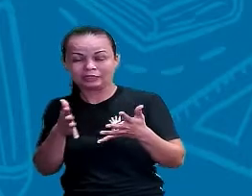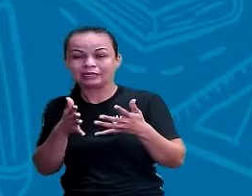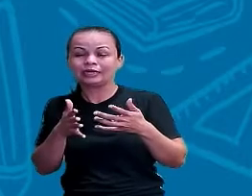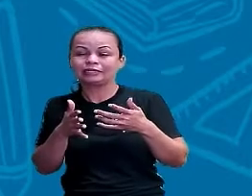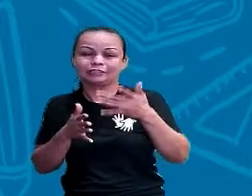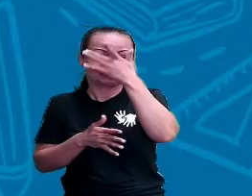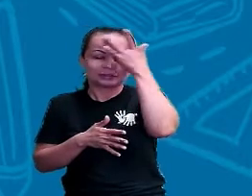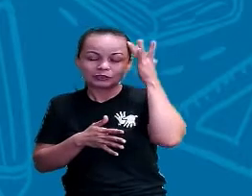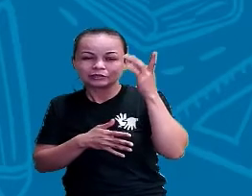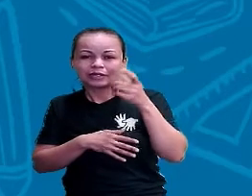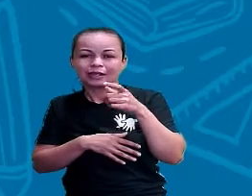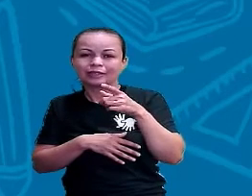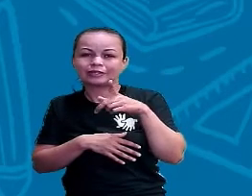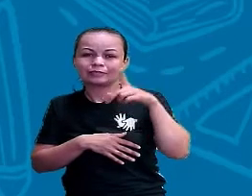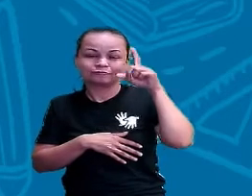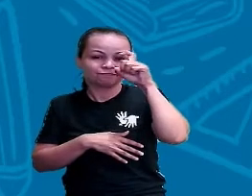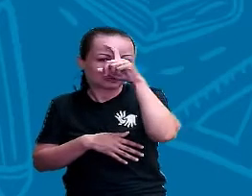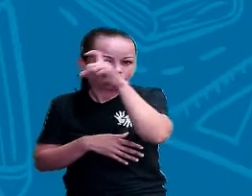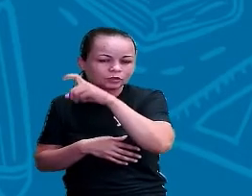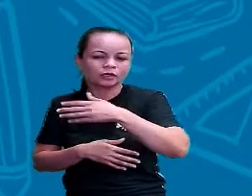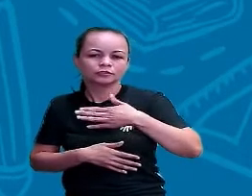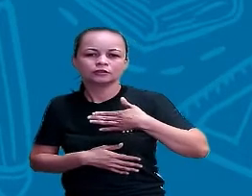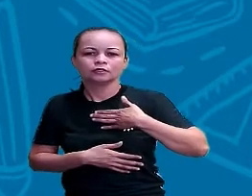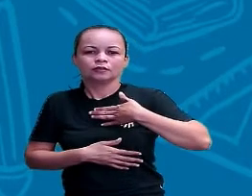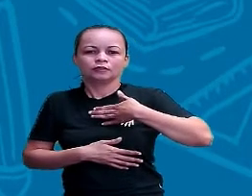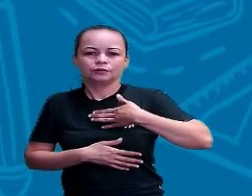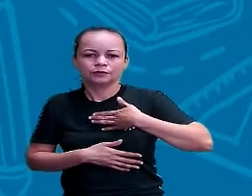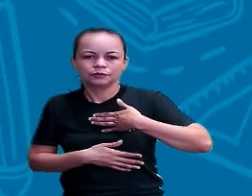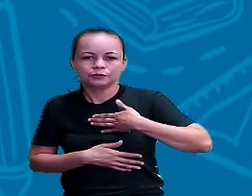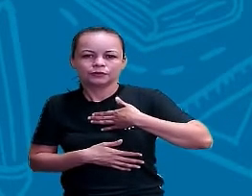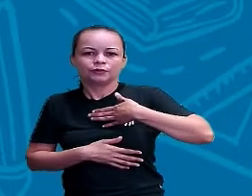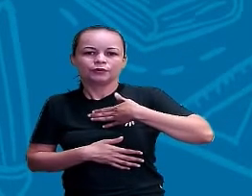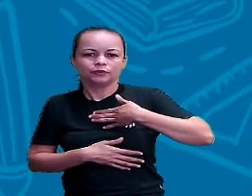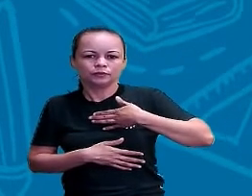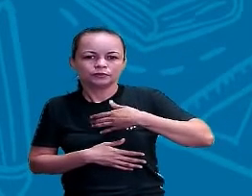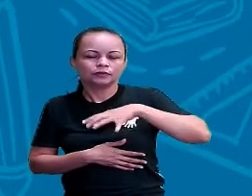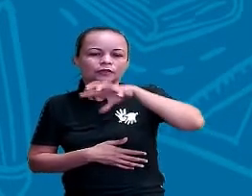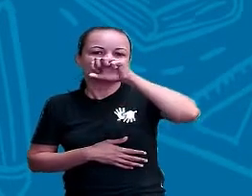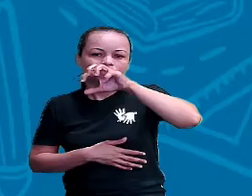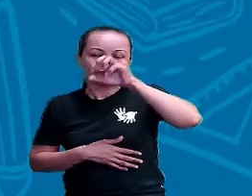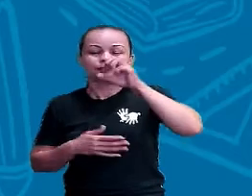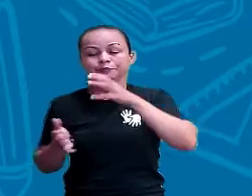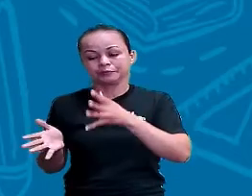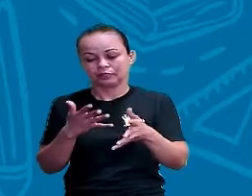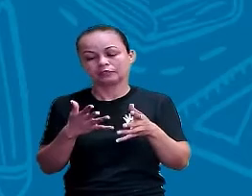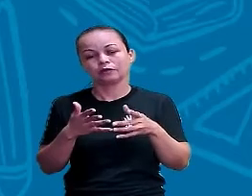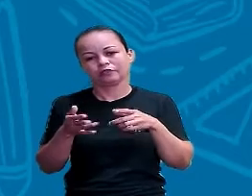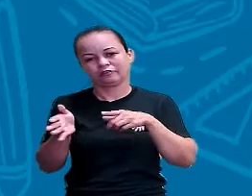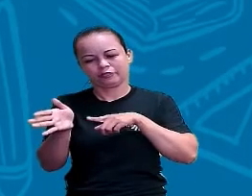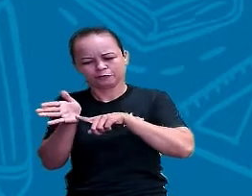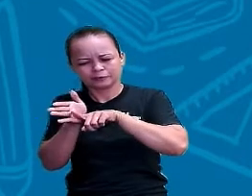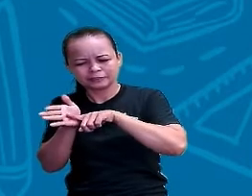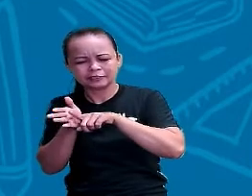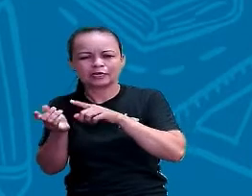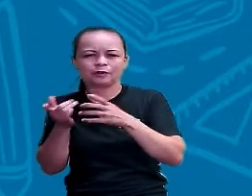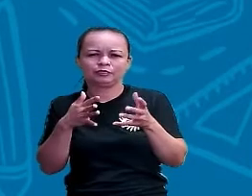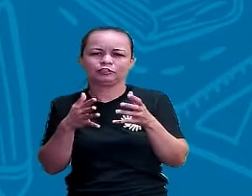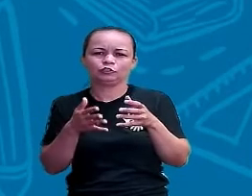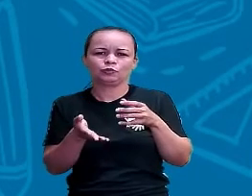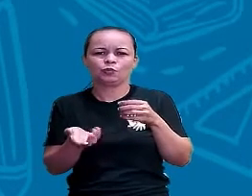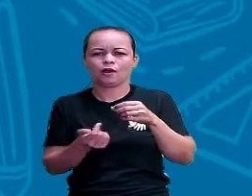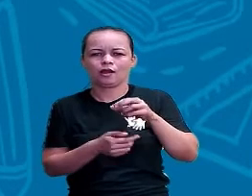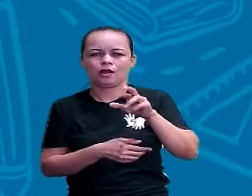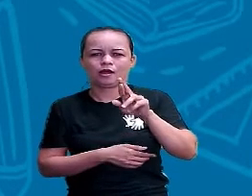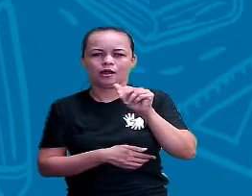tendo dificuldades de respirar, tá certo? E aí, né, é necessário, né, através dos exames de uma radiografia,